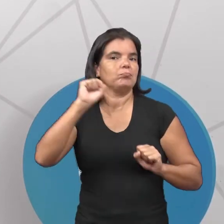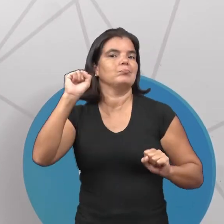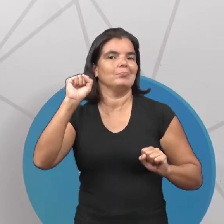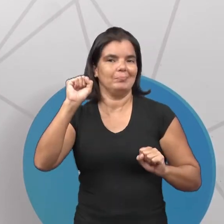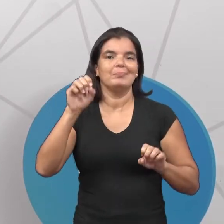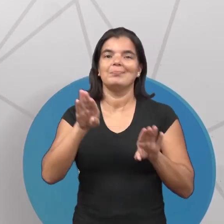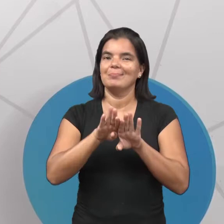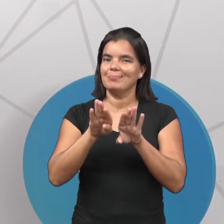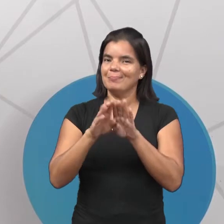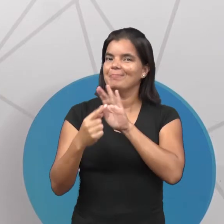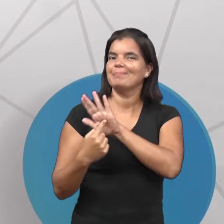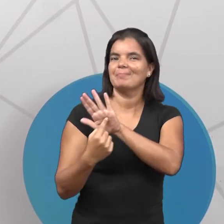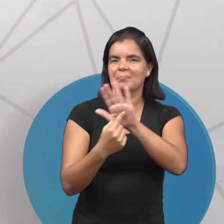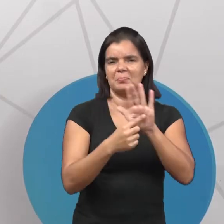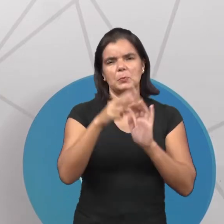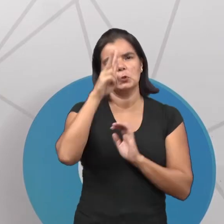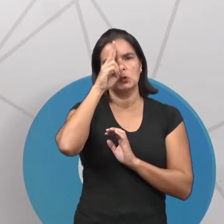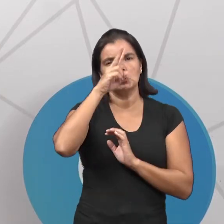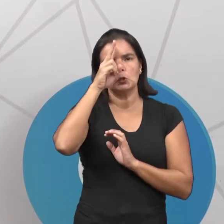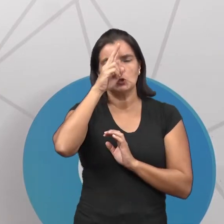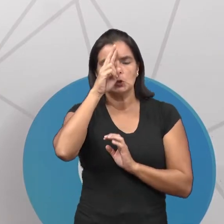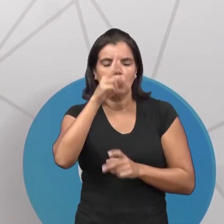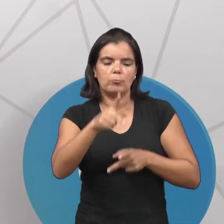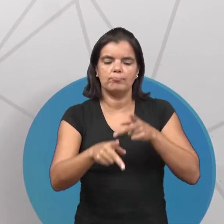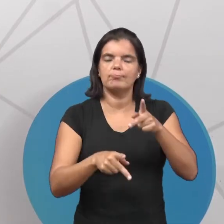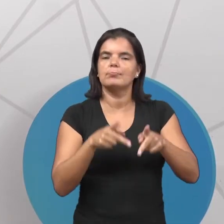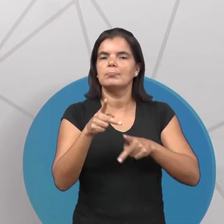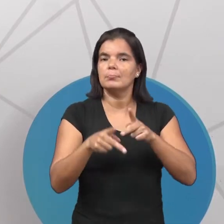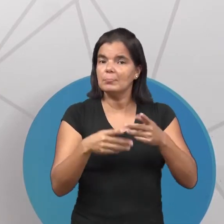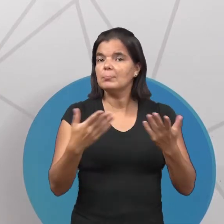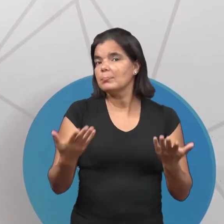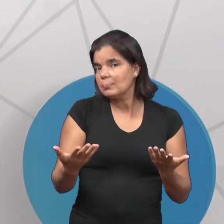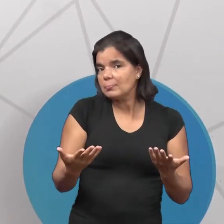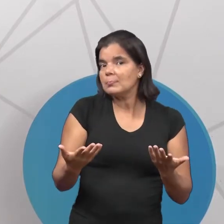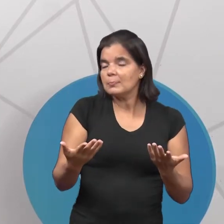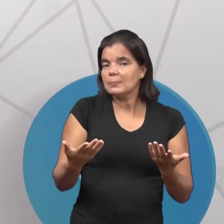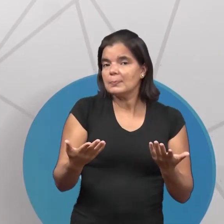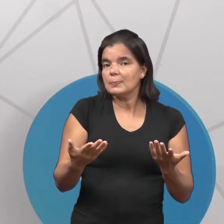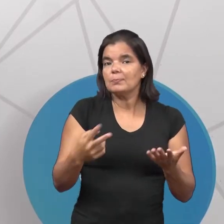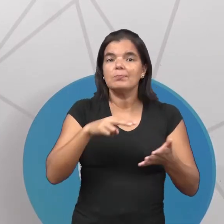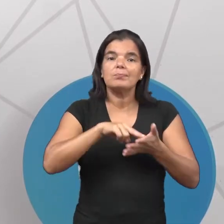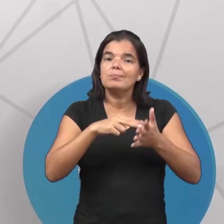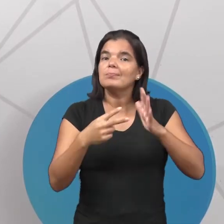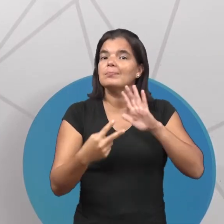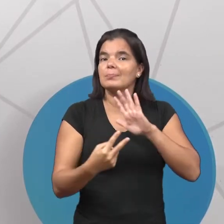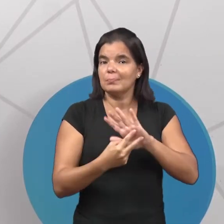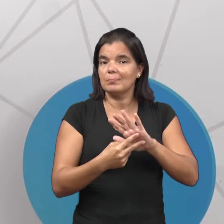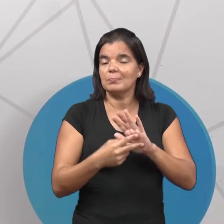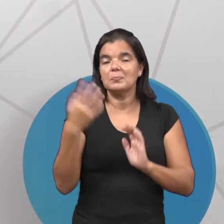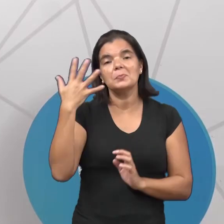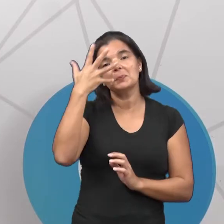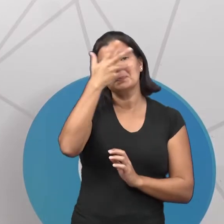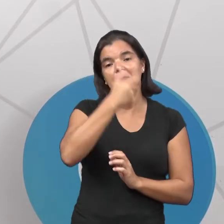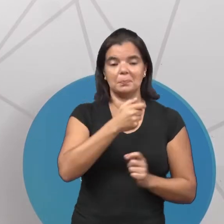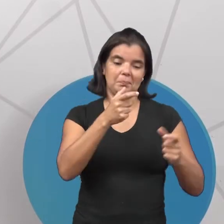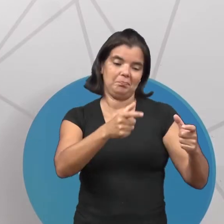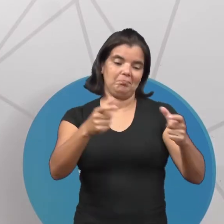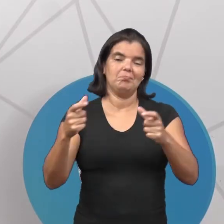que representa a história de um povo e que está ali com o sentido de embelezar o